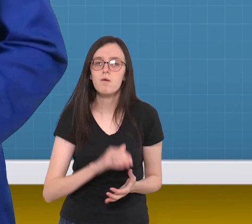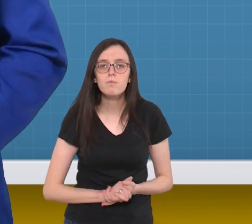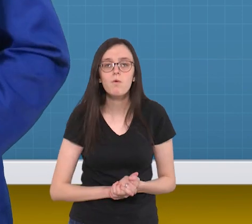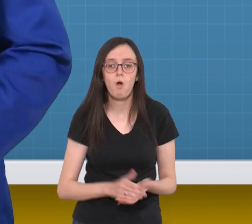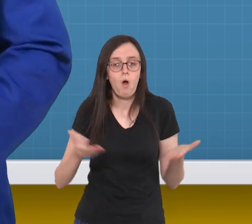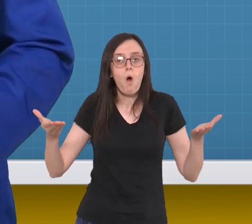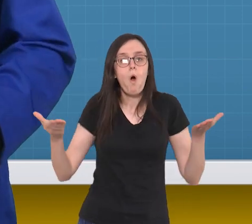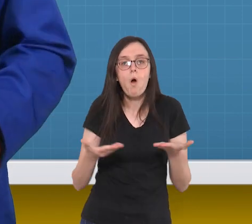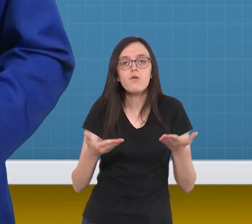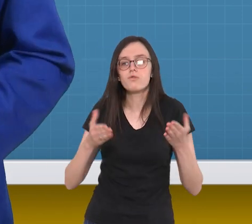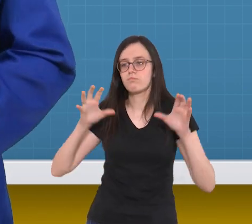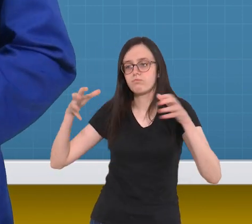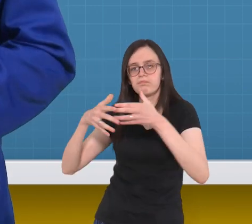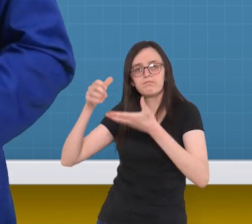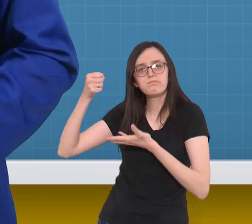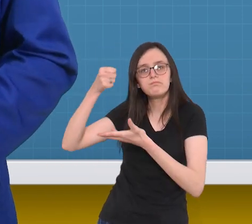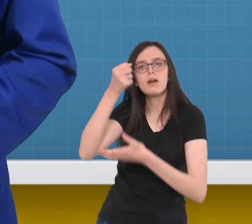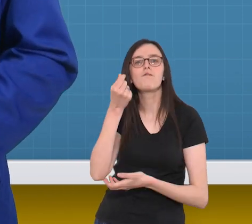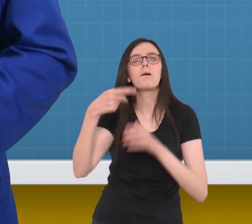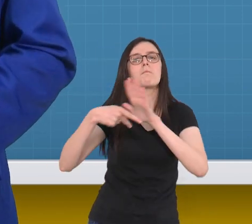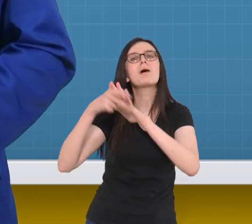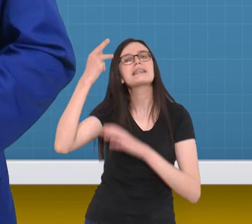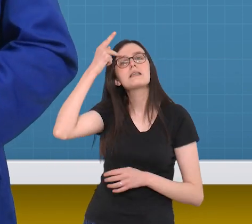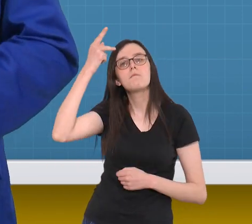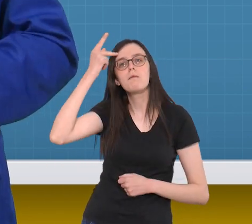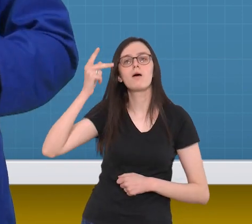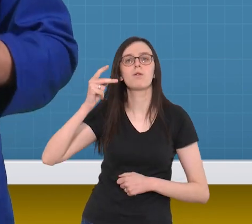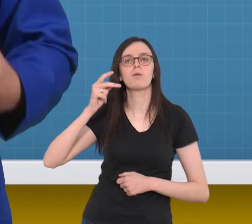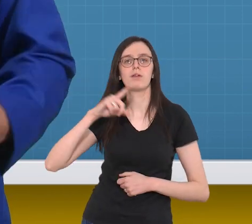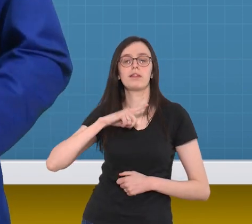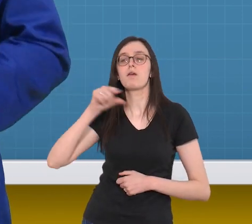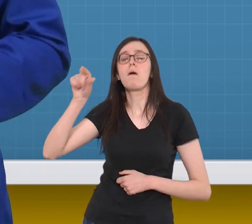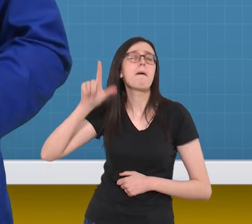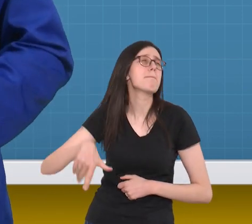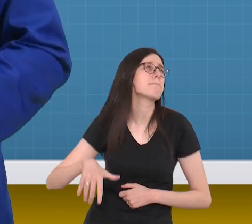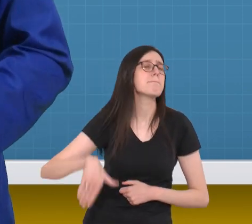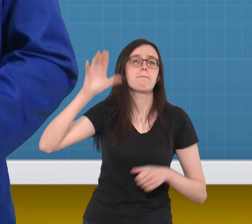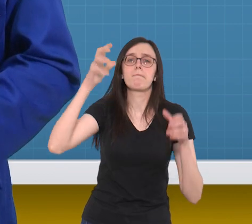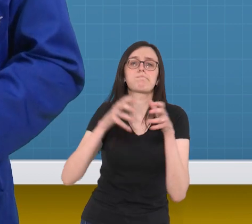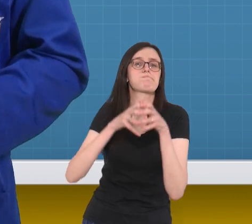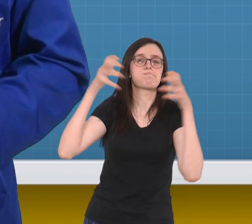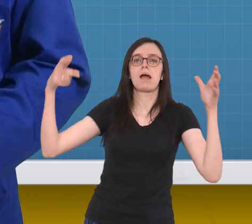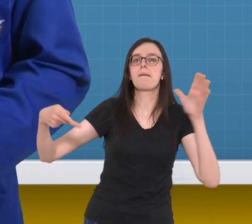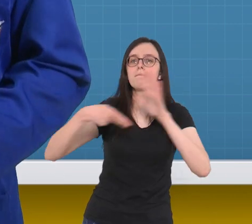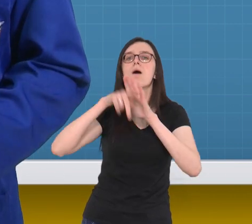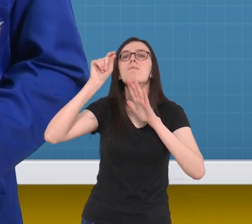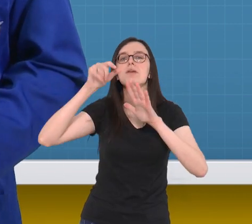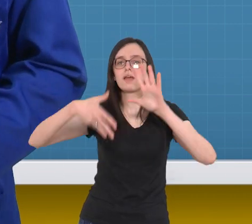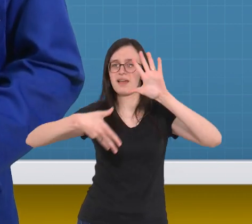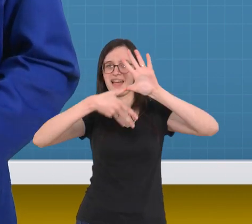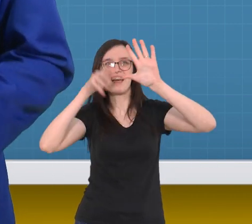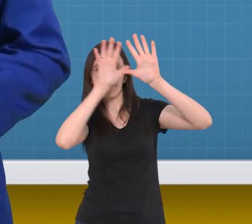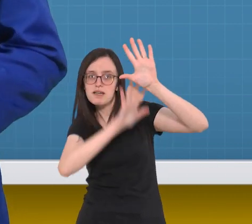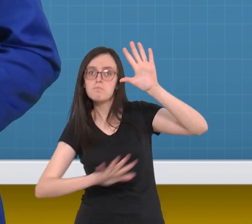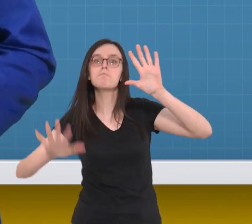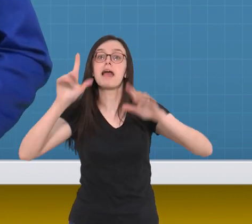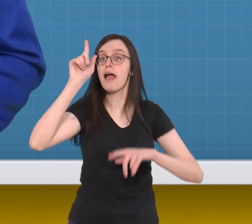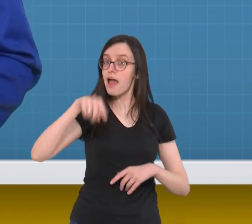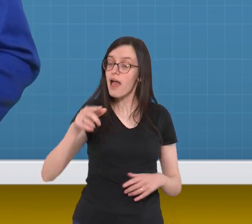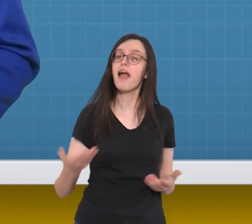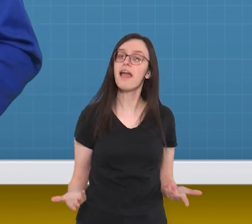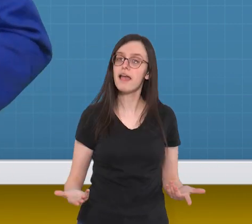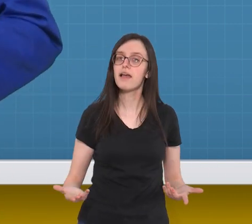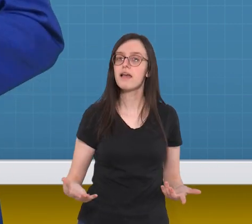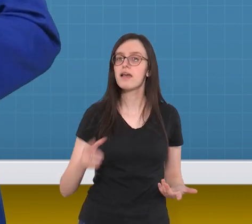que hoje a Bolsa de Valores de São Paulo, ela é a maior bolsa da América Latina? Você